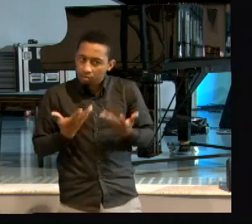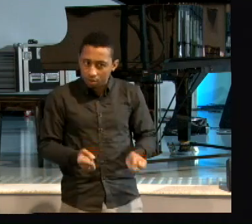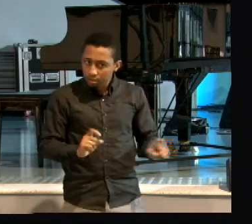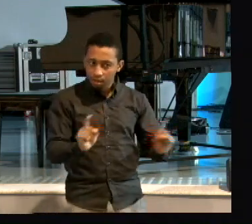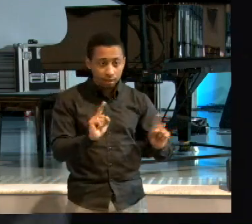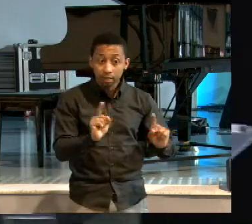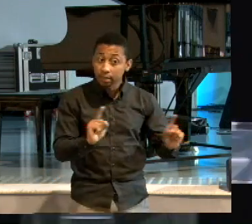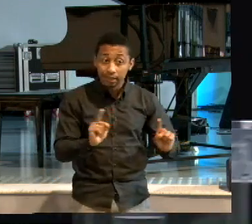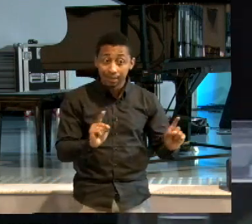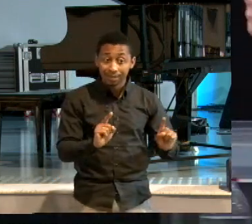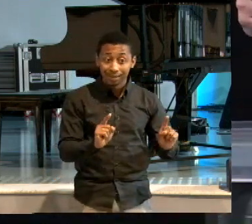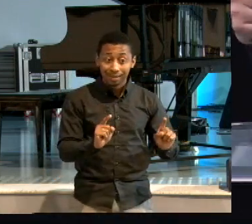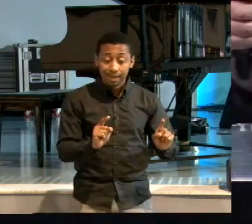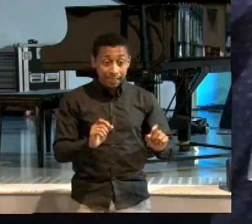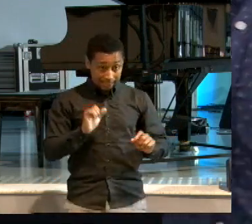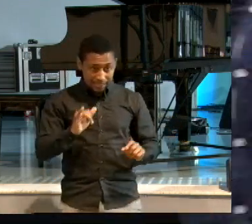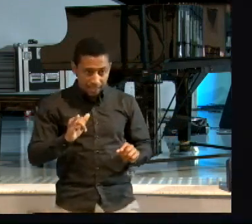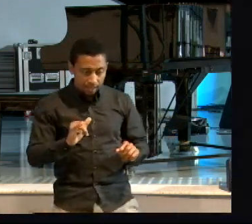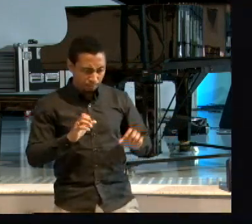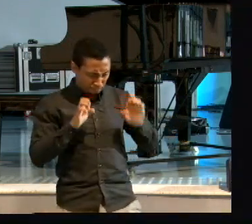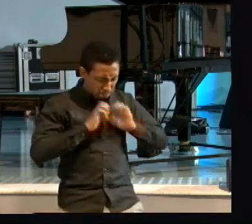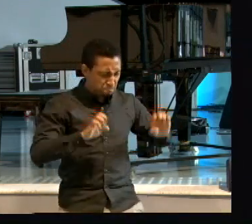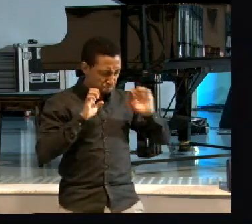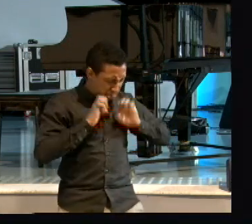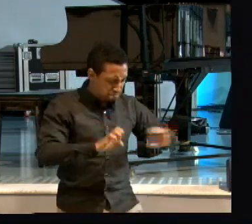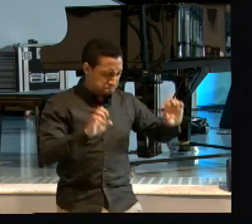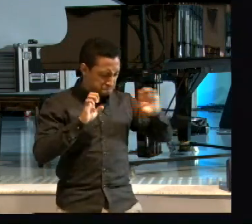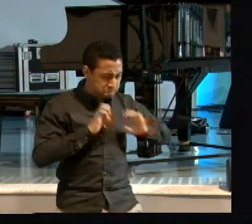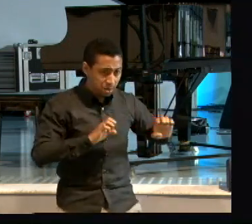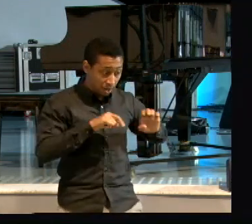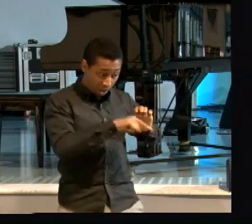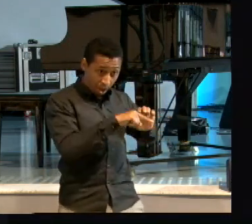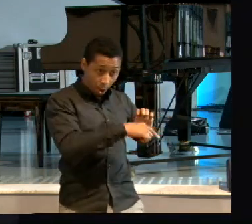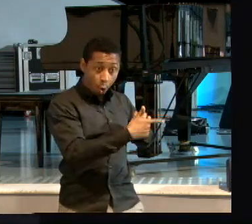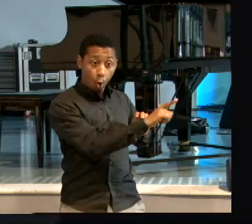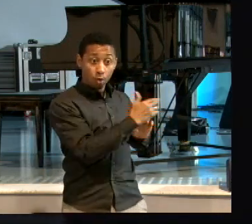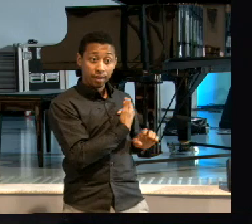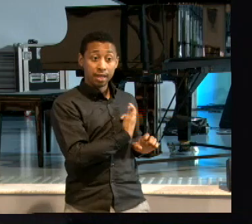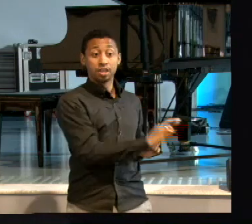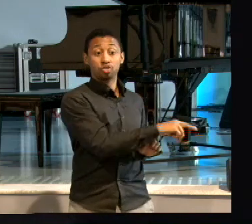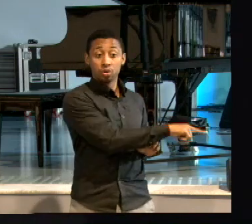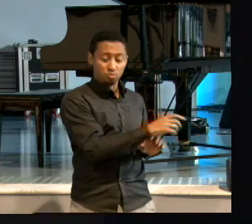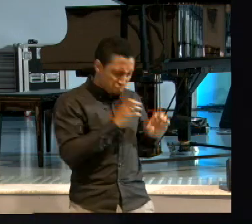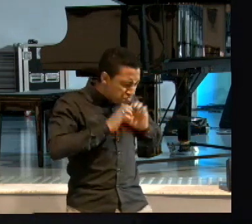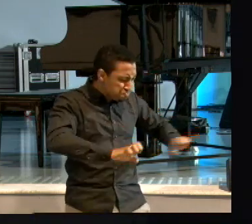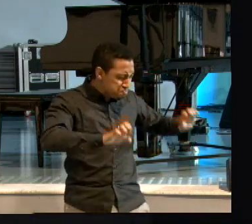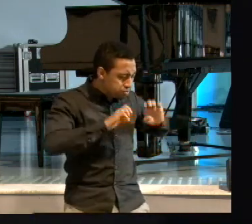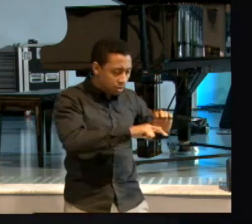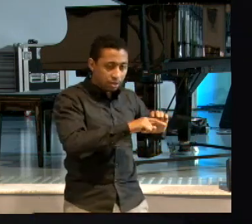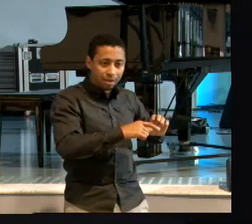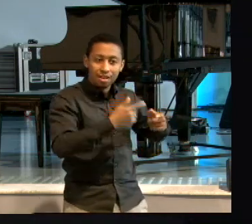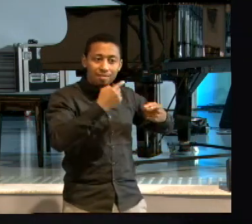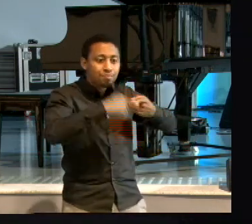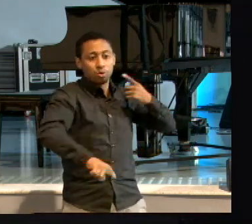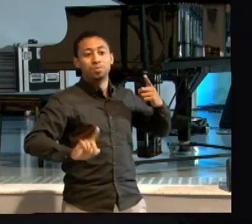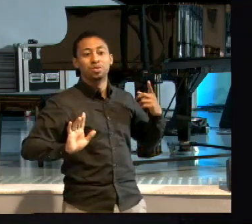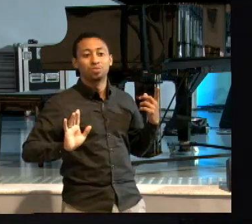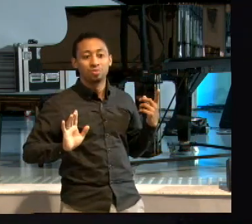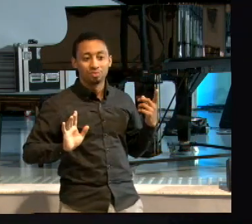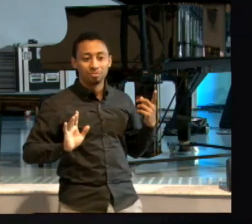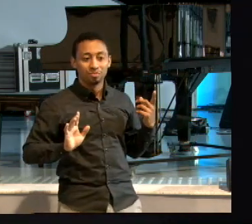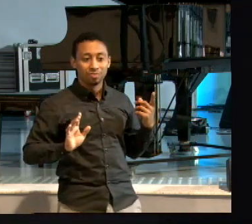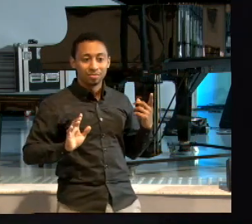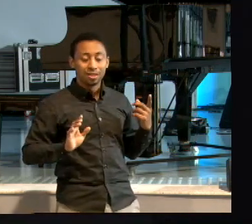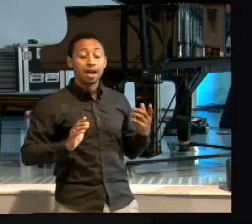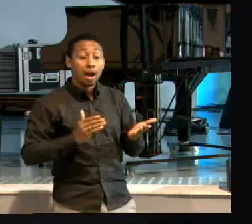aceitam quando alguém tenta converter uma pessoa do hinduísmo a qualquer outro tipo de fé. E aí é que